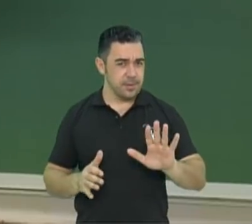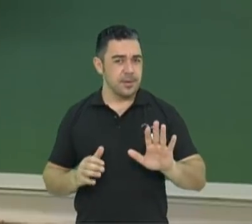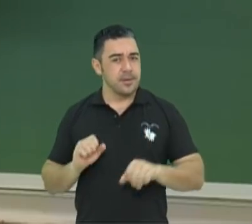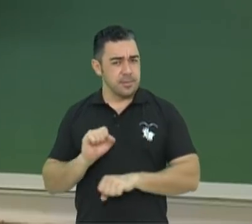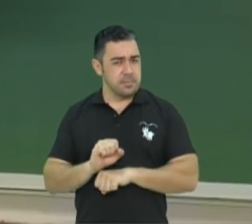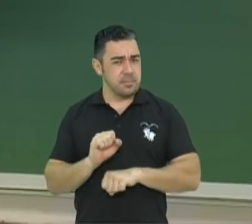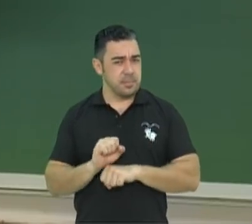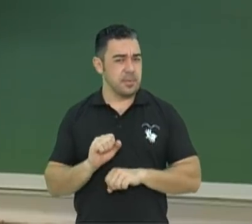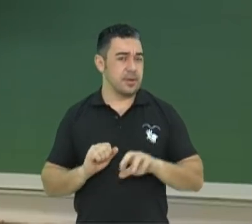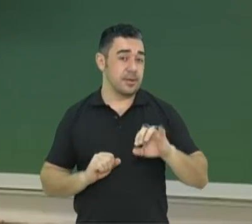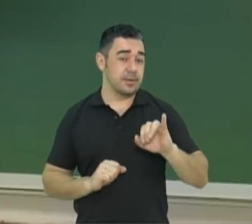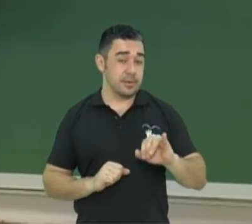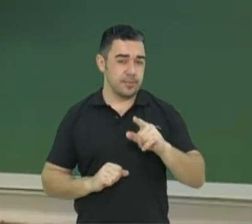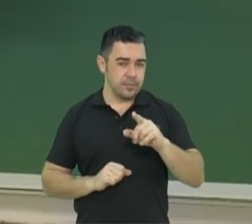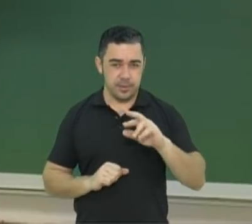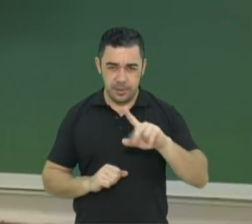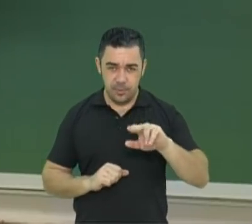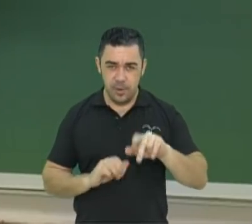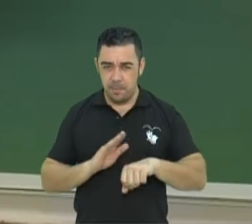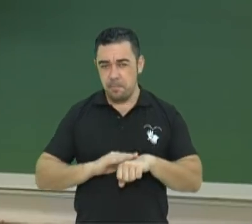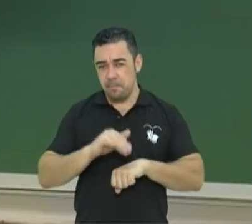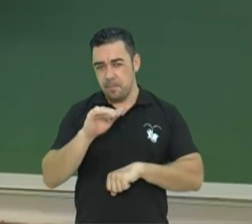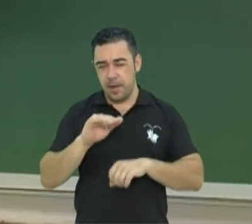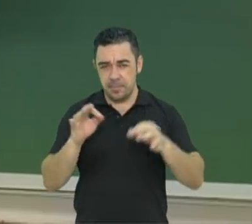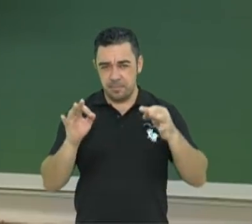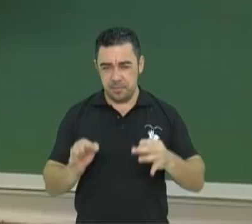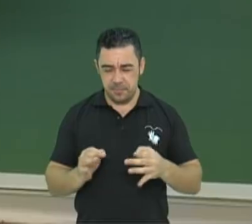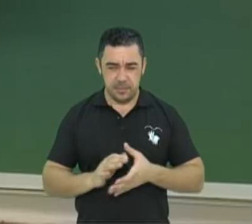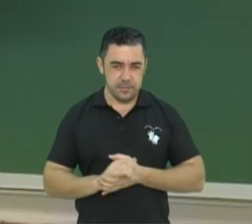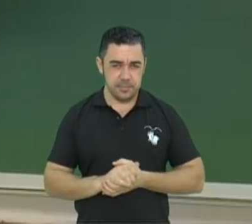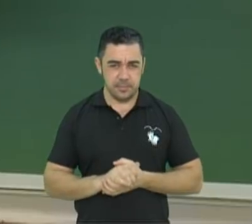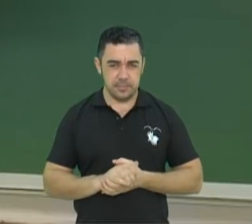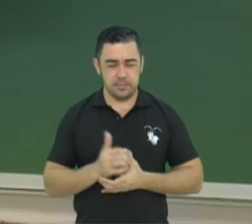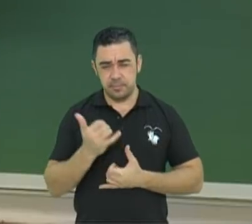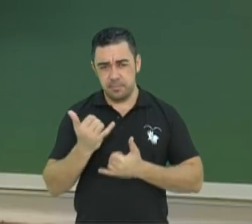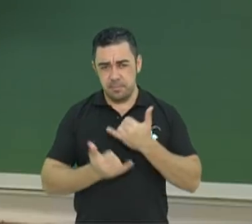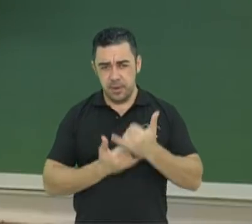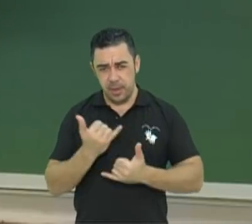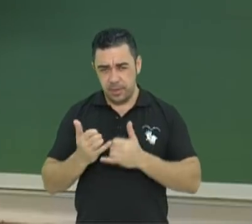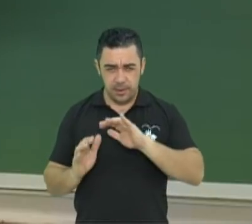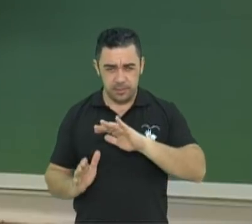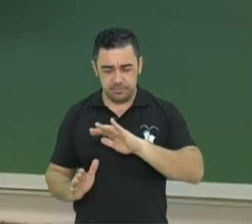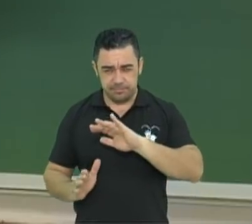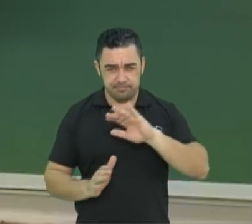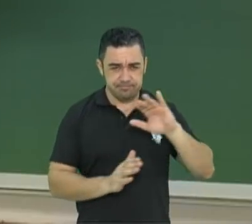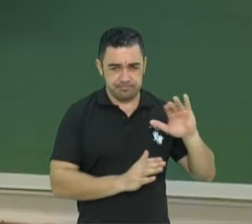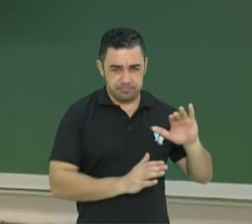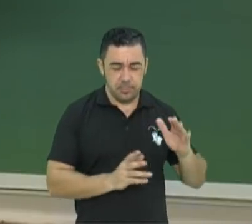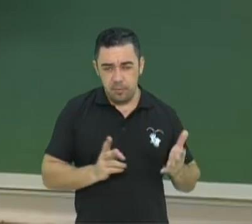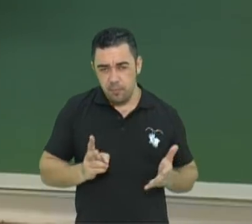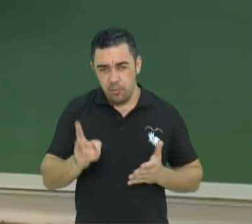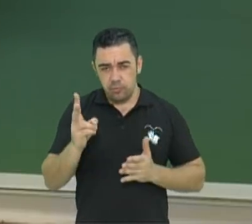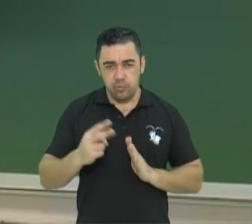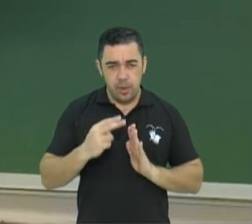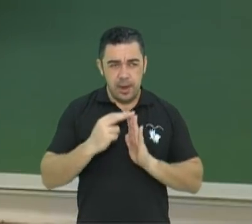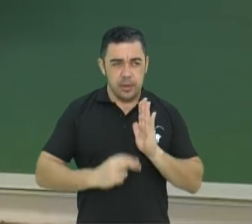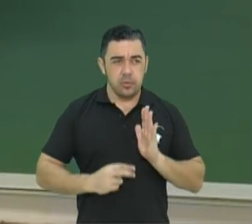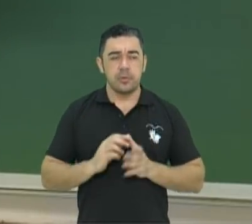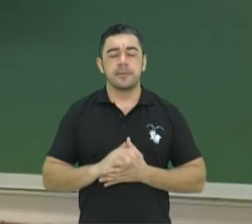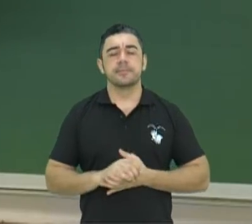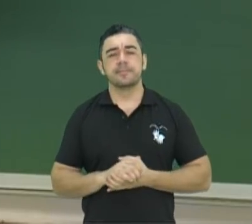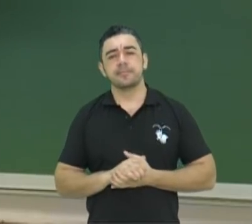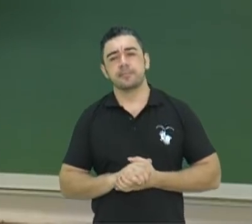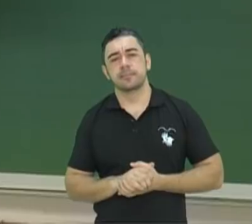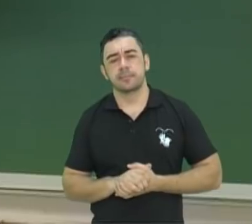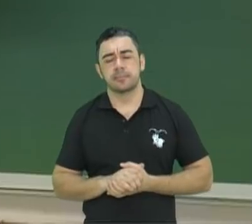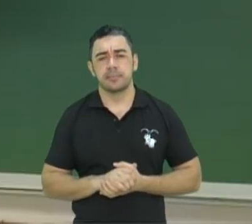para ver se você não é o pretérito mais que perfeito, beleza? Então, brincadeiras à parte, vamos seguir aqui com a leitura,